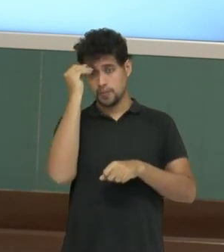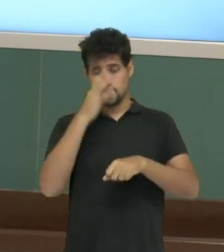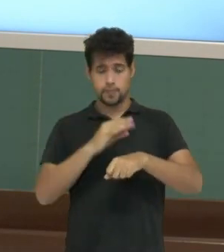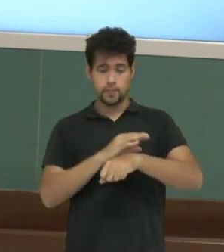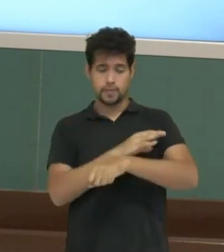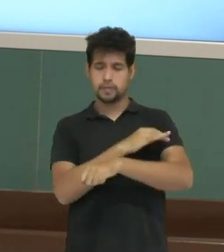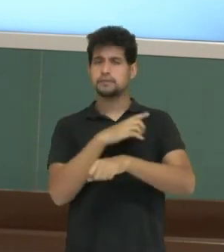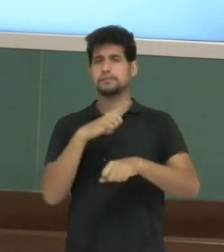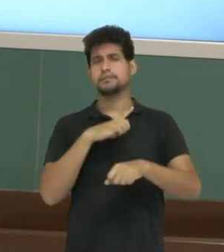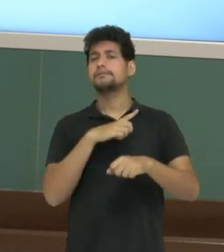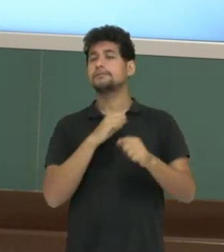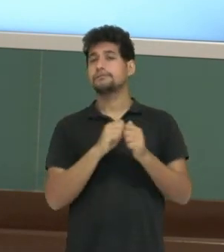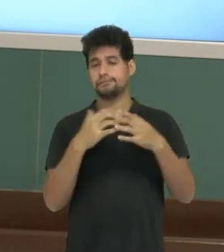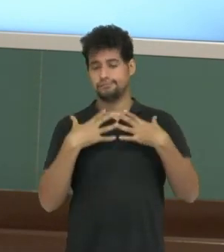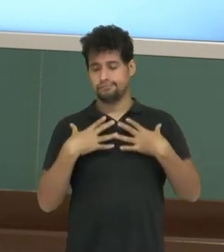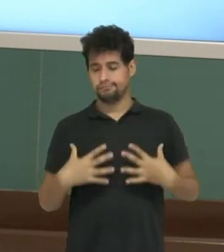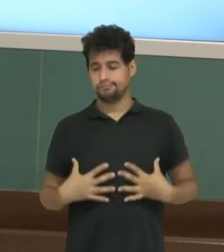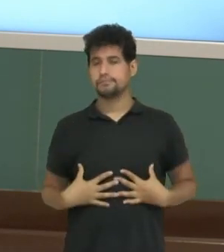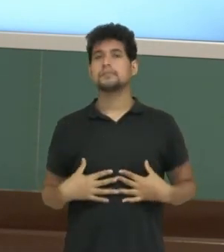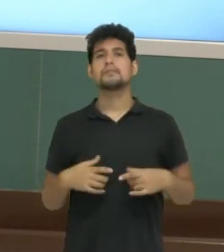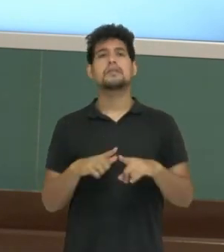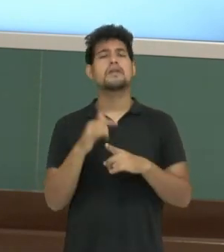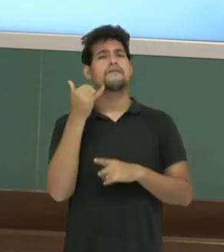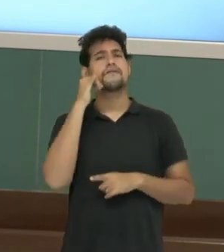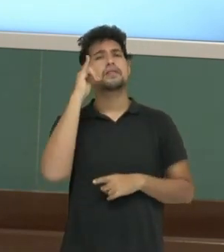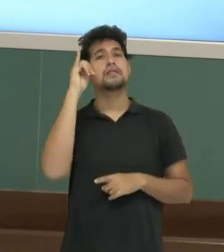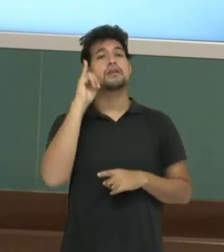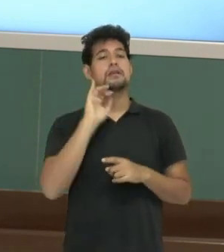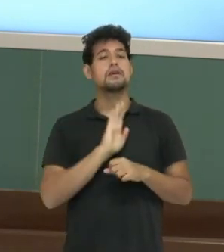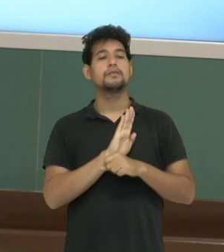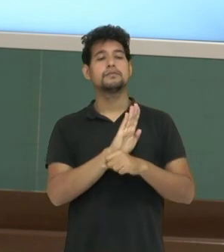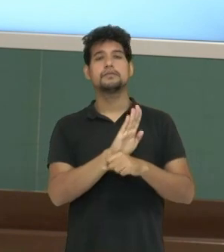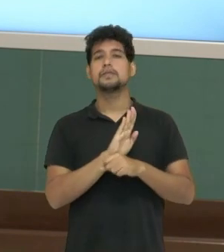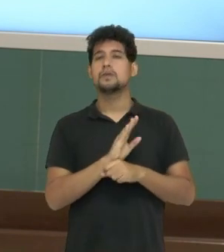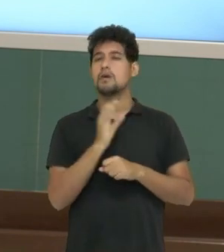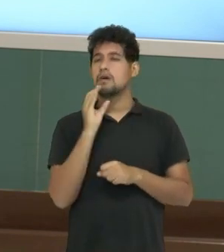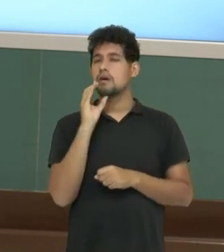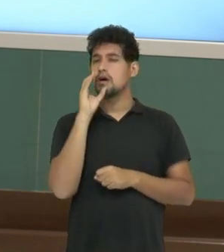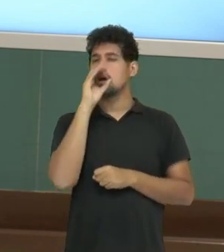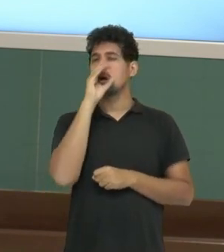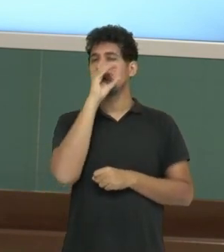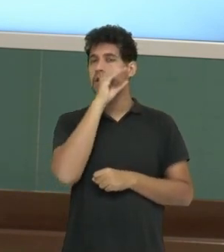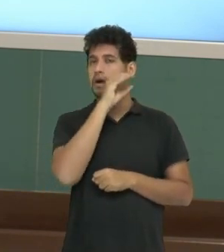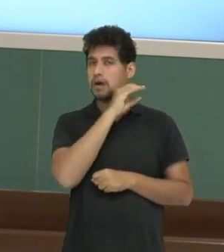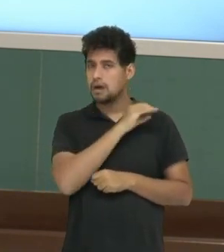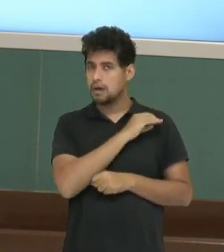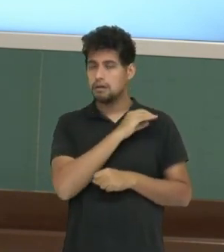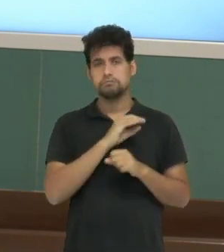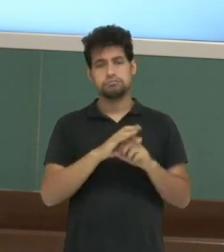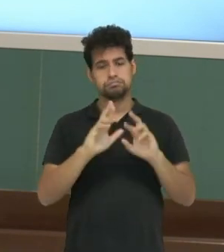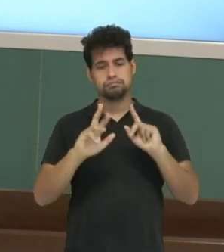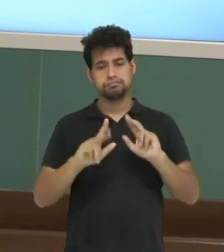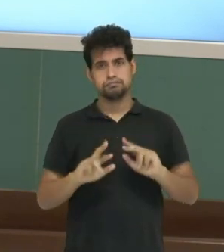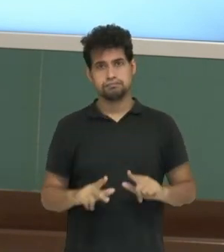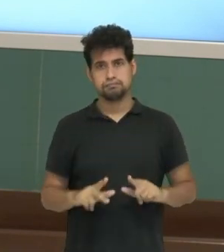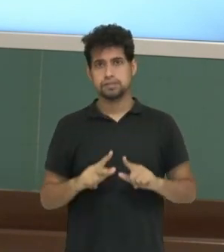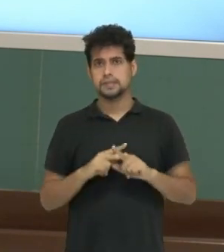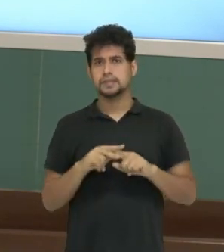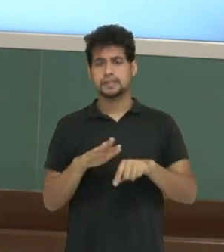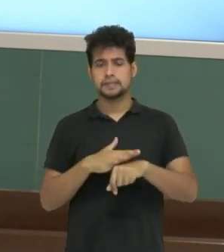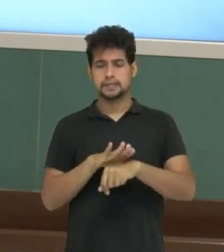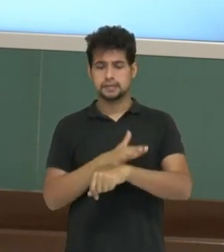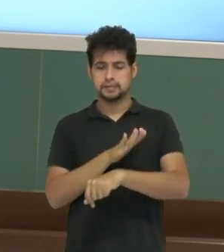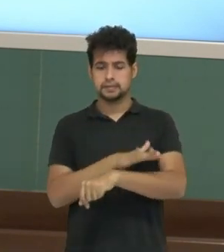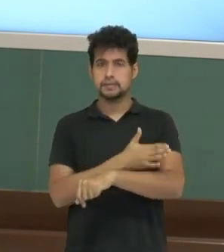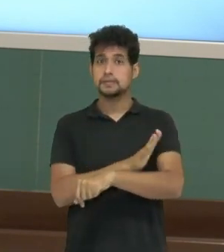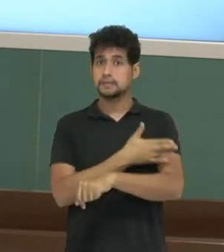ali recobrindo o corpo, evitando e contribuindo com que o calor, né? Da superfície da pele seja dissipado